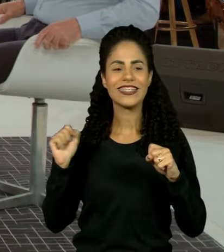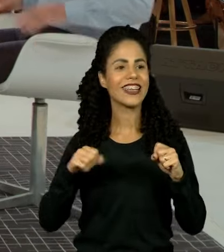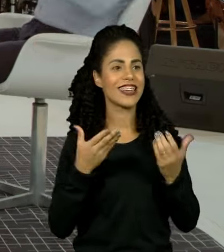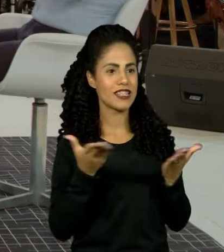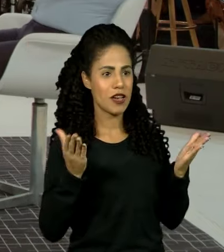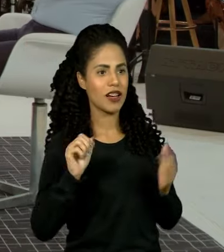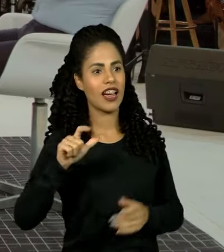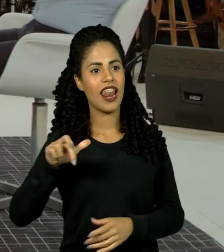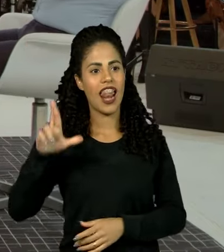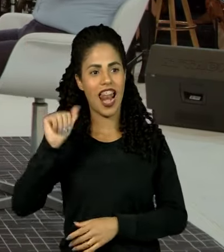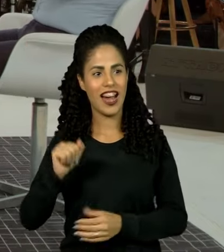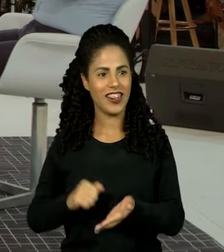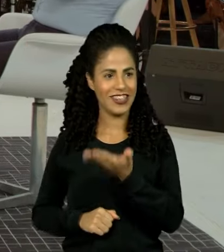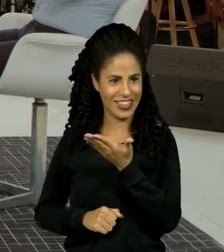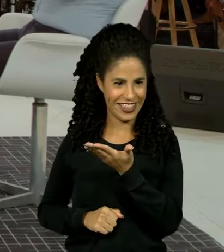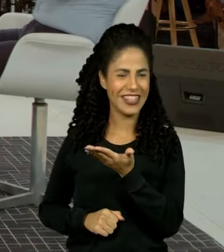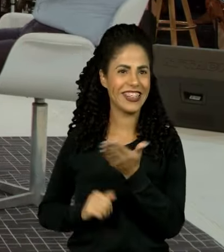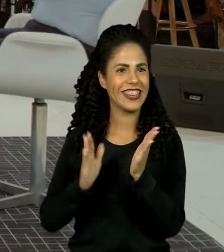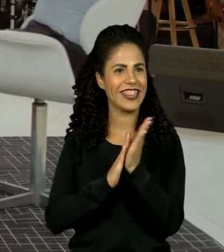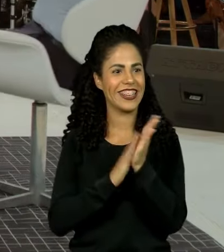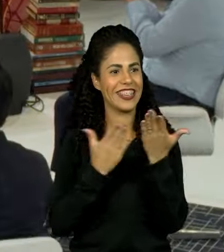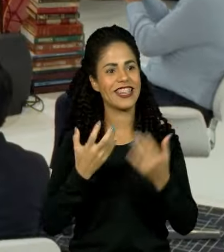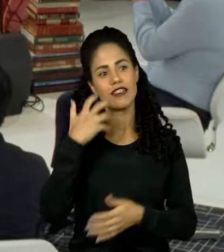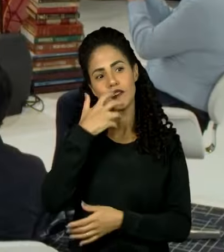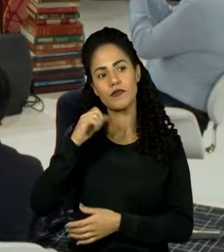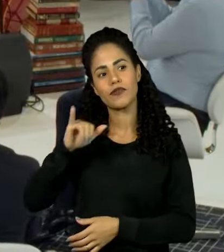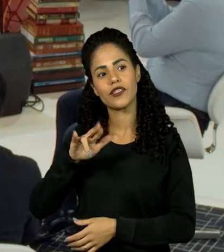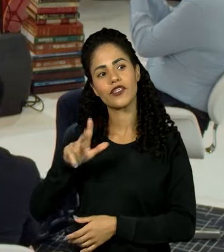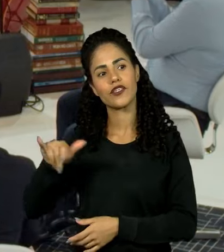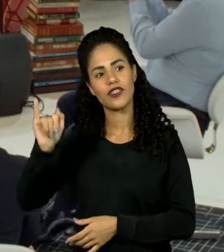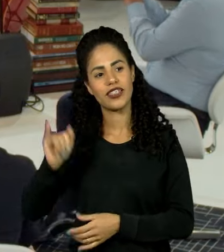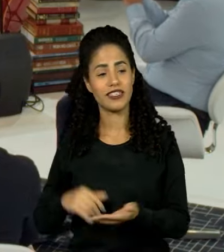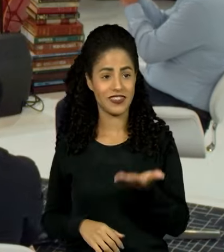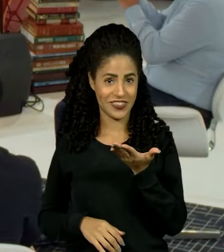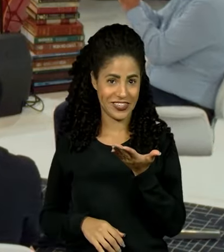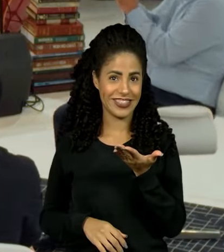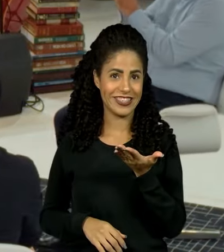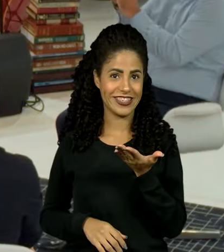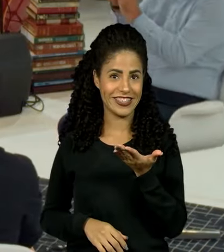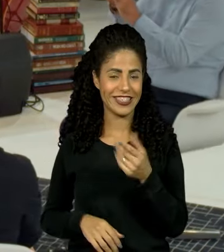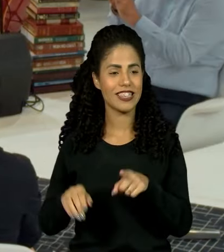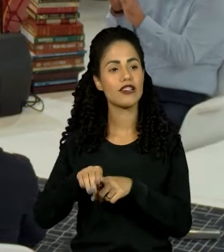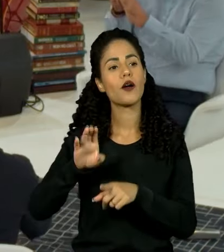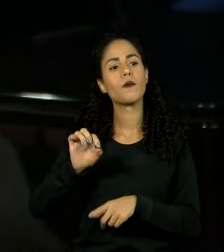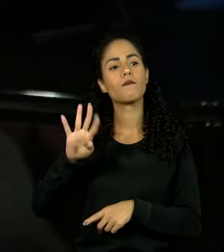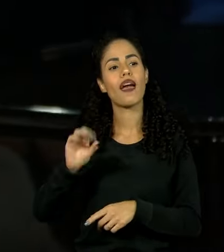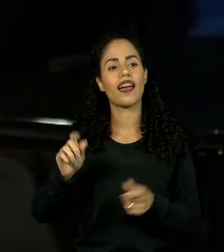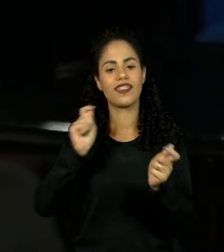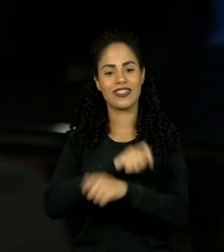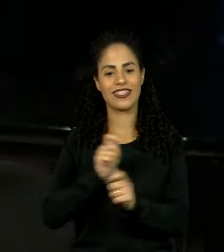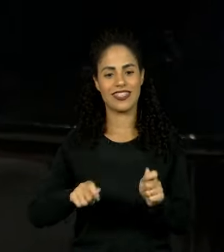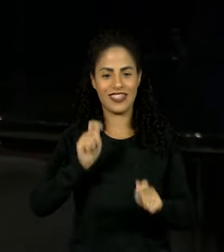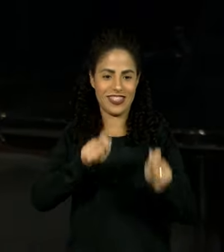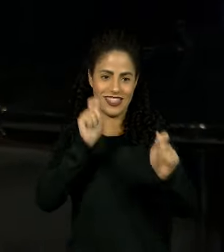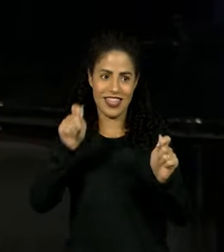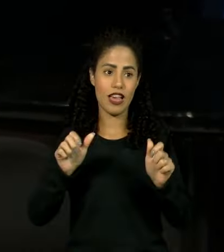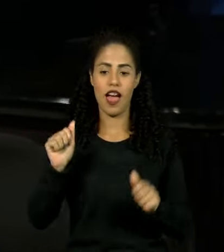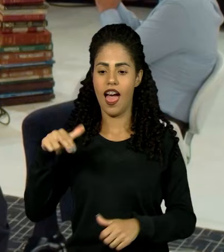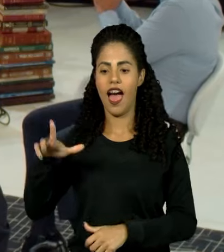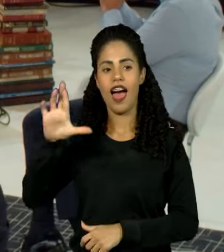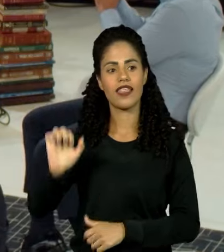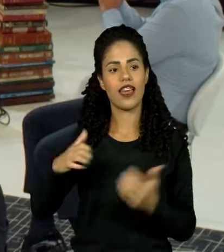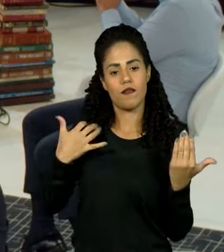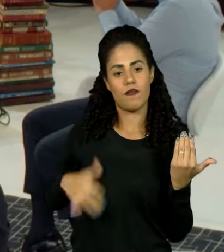maestra Nossa cantora Beto nosso baterista André nosso